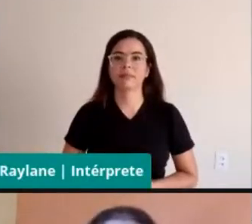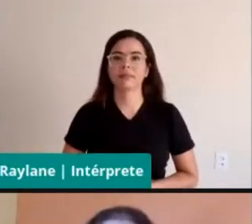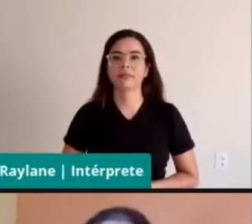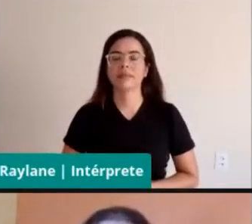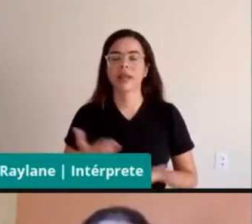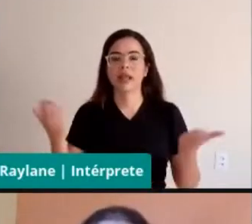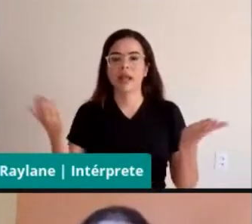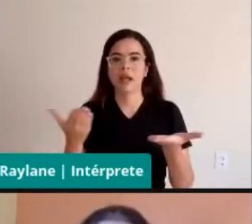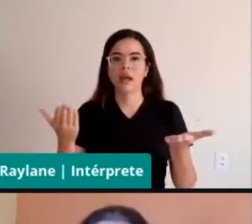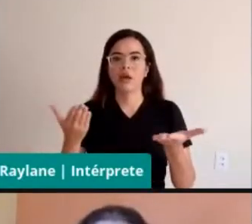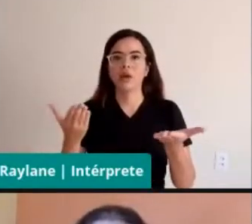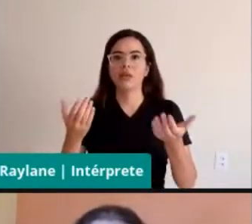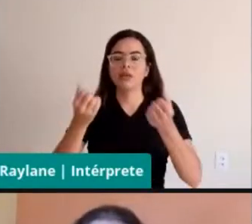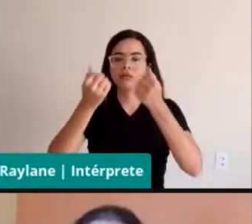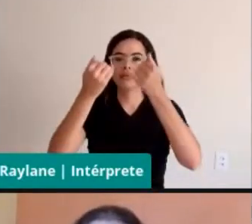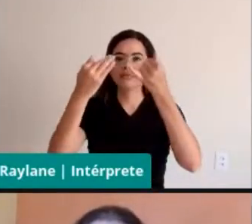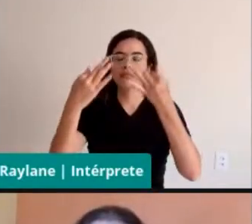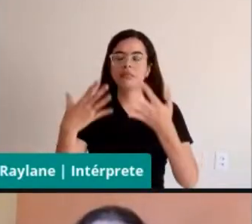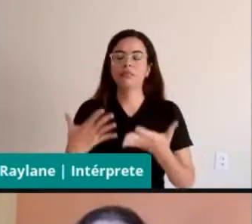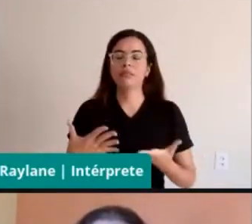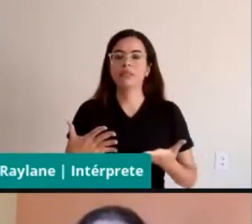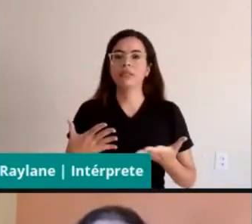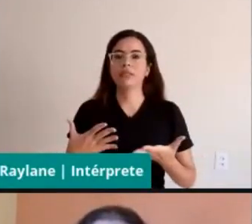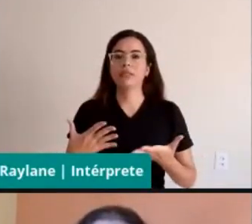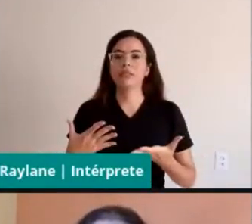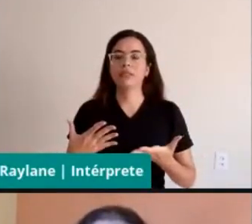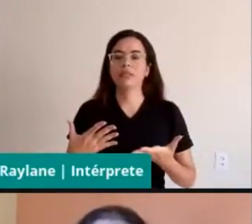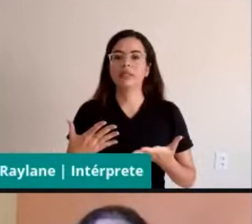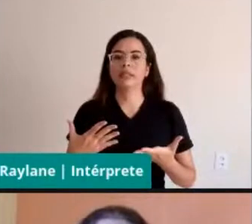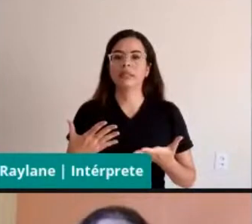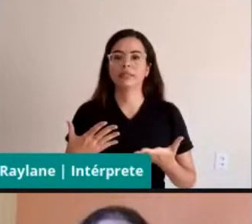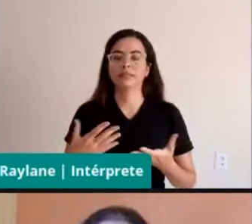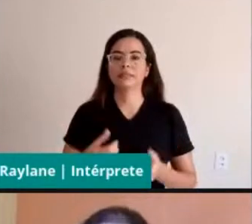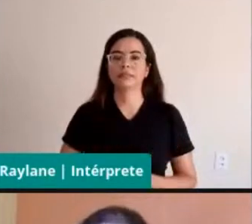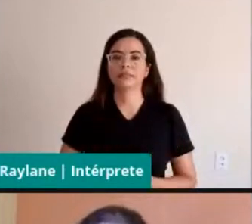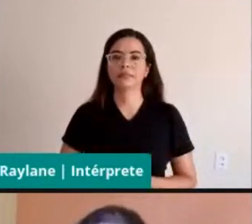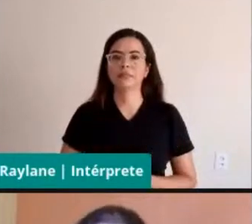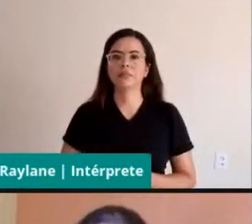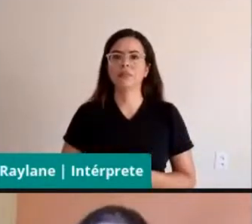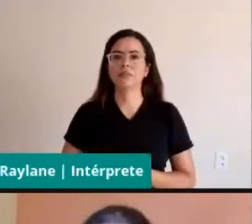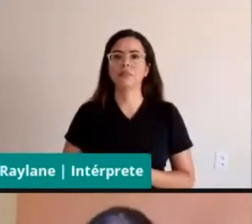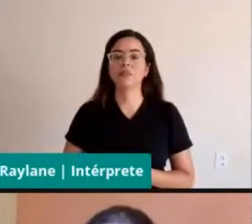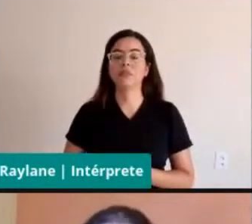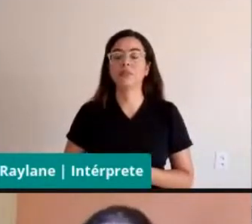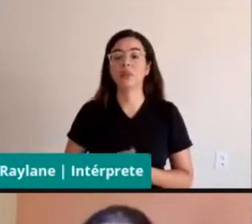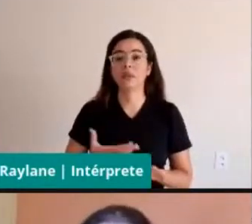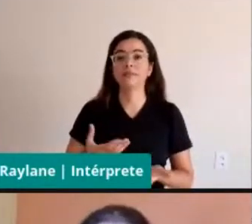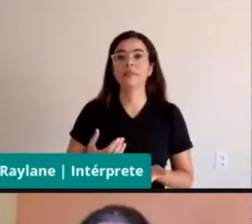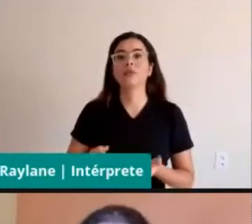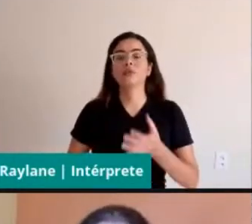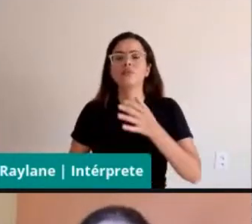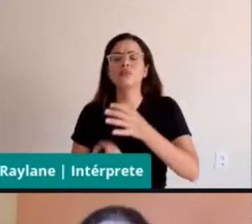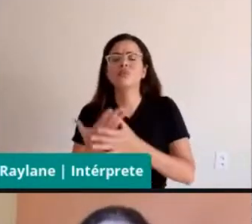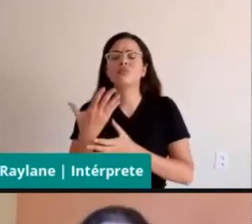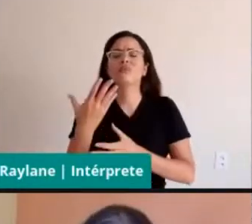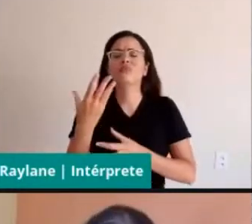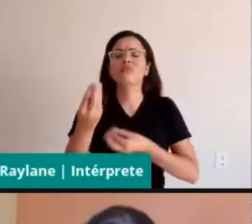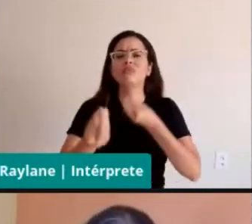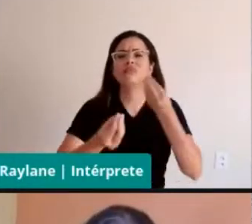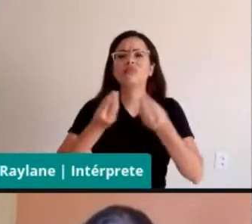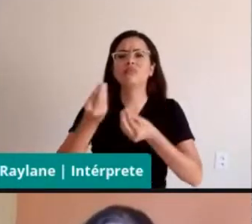vamos voltar um pouco no como surgiu essa ideia de usar o RPG no